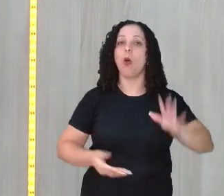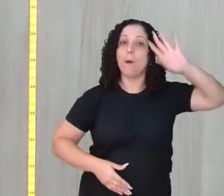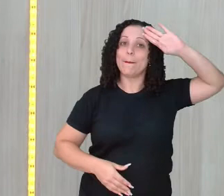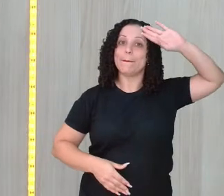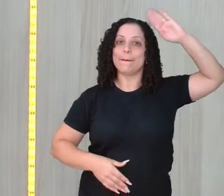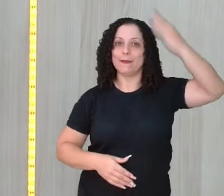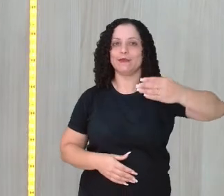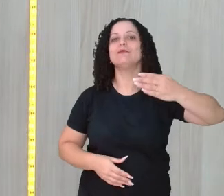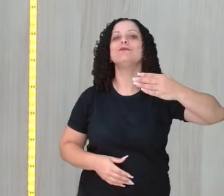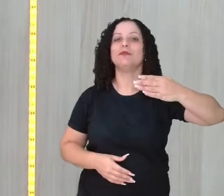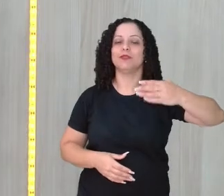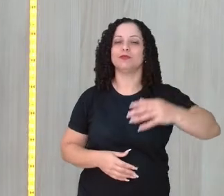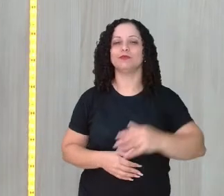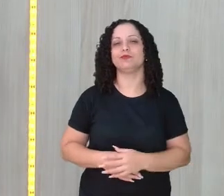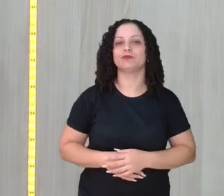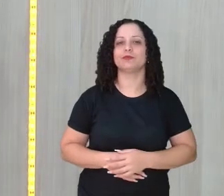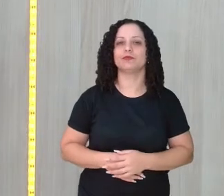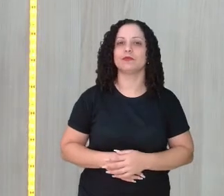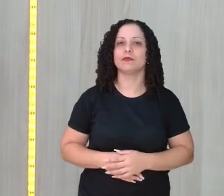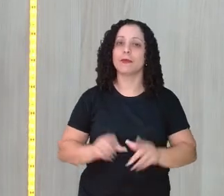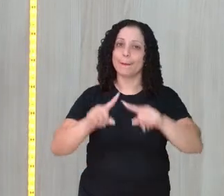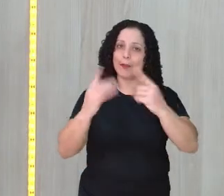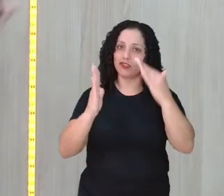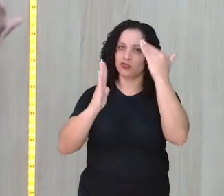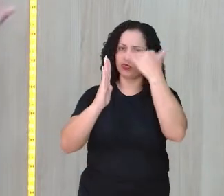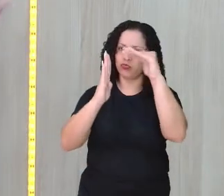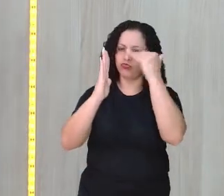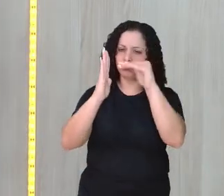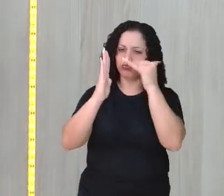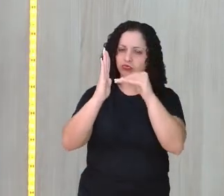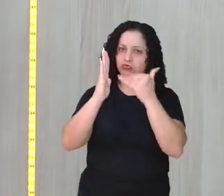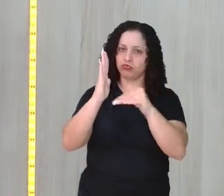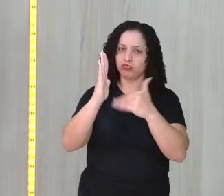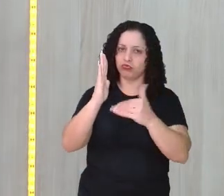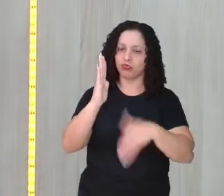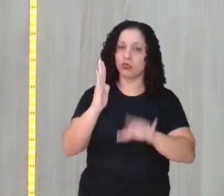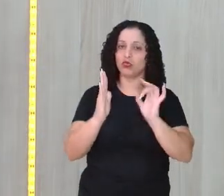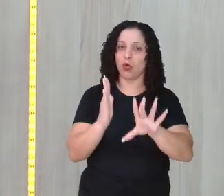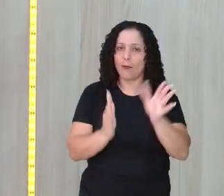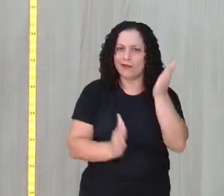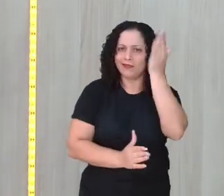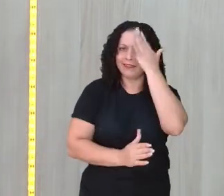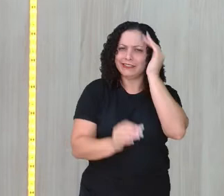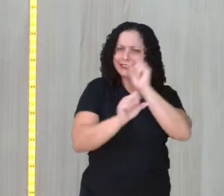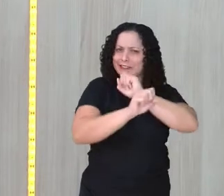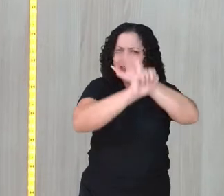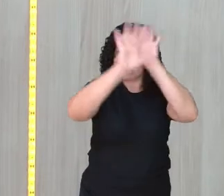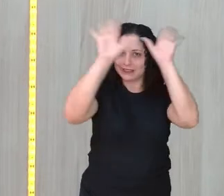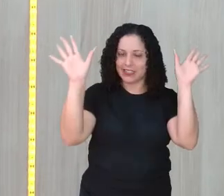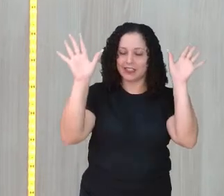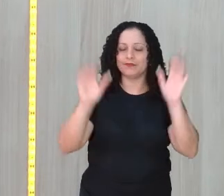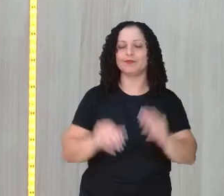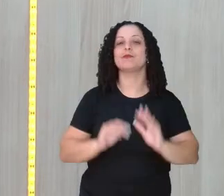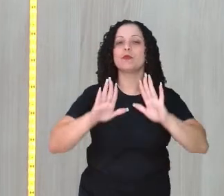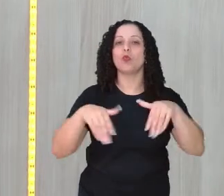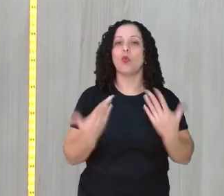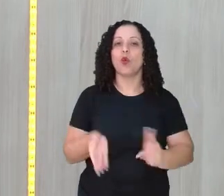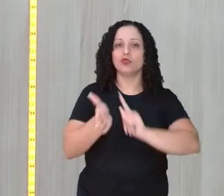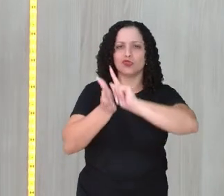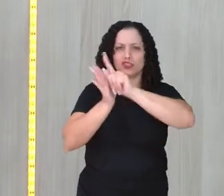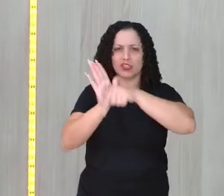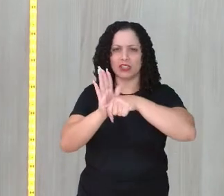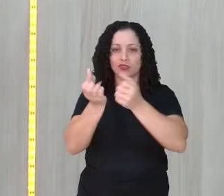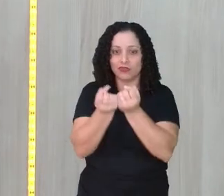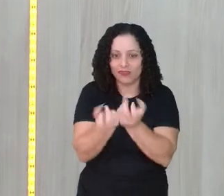principal? Mas essas classificações são mais arbitrárias, né? Mais para a gente entender. Isso. Porque quando a gente produz os gêneros, eles